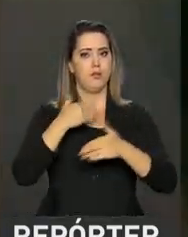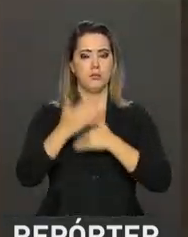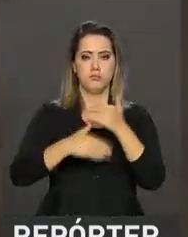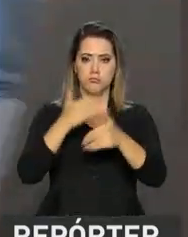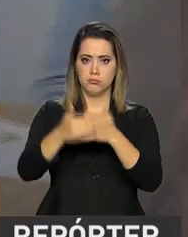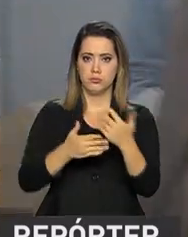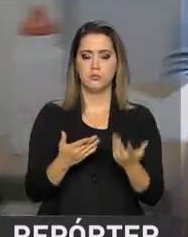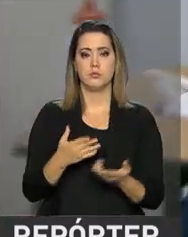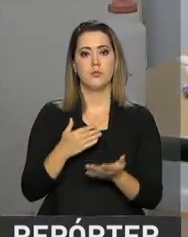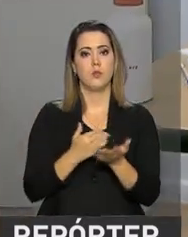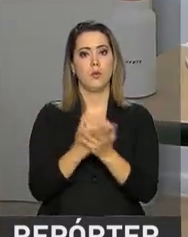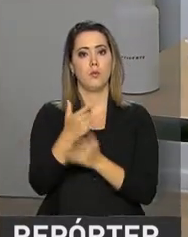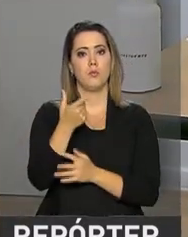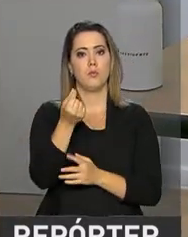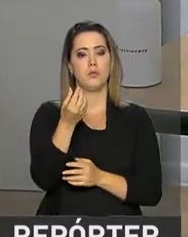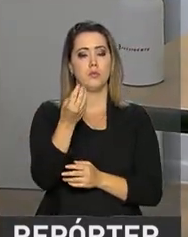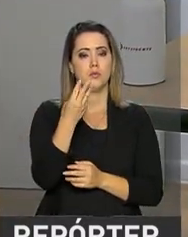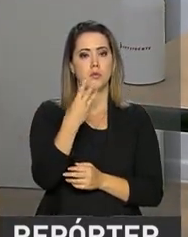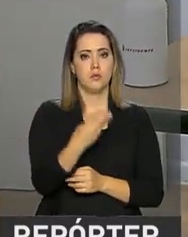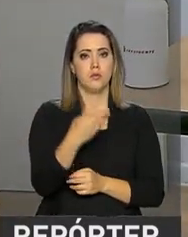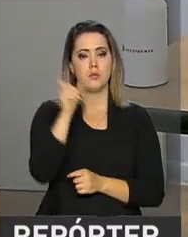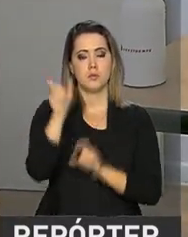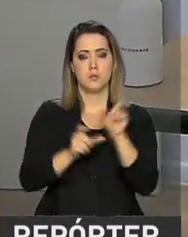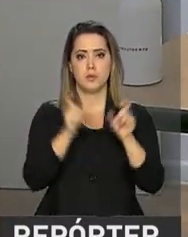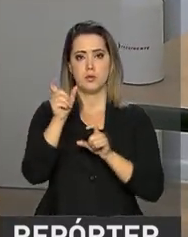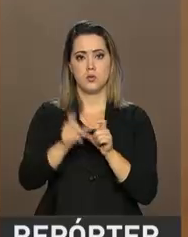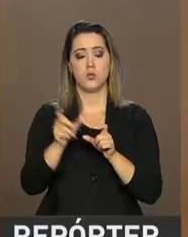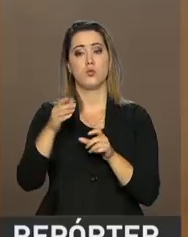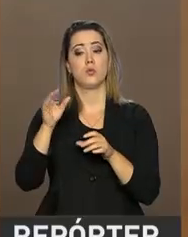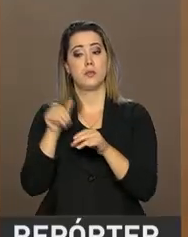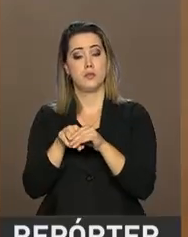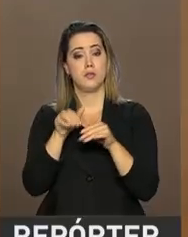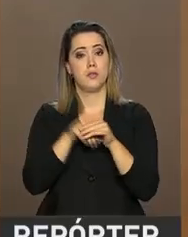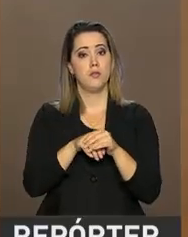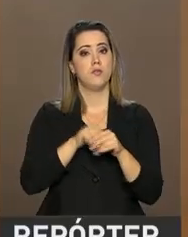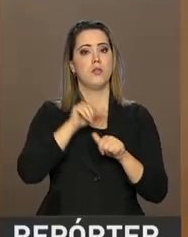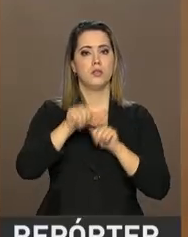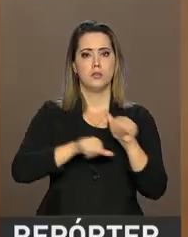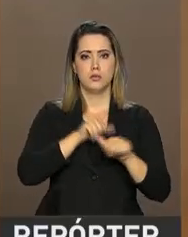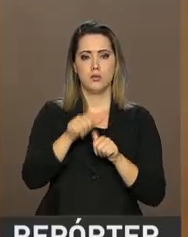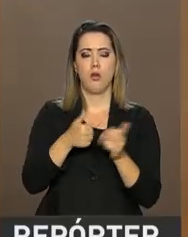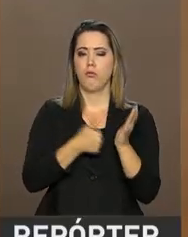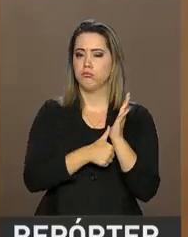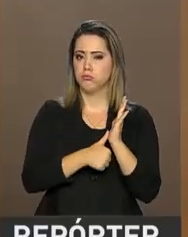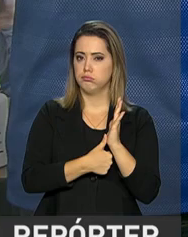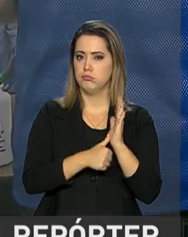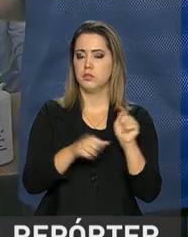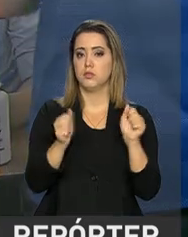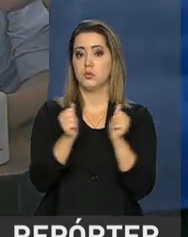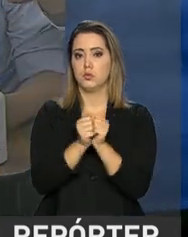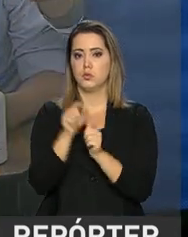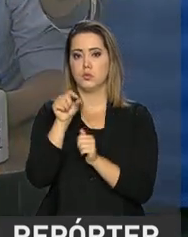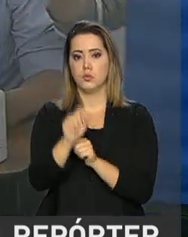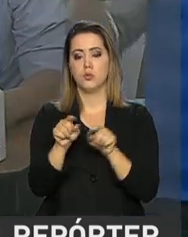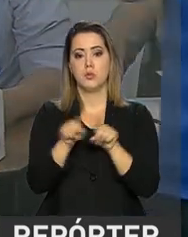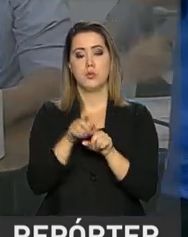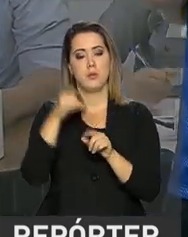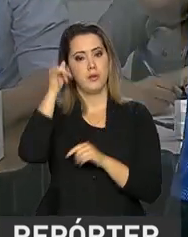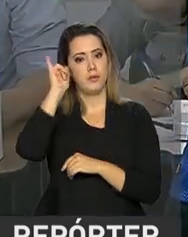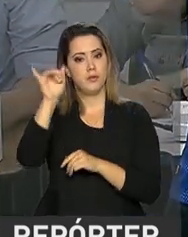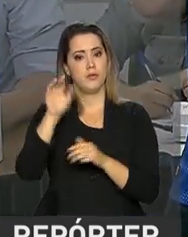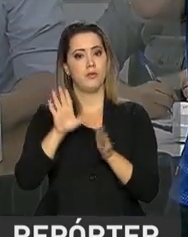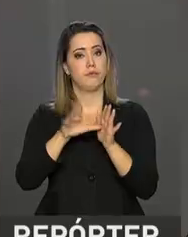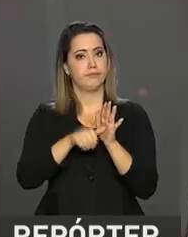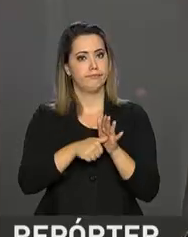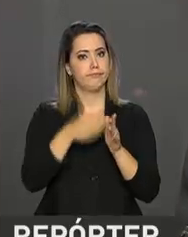desde 2003 os eleitores brasileiros têm feito o recadastramento registrando suas digitais para evitar fraudes nas